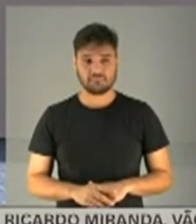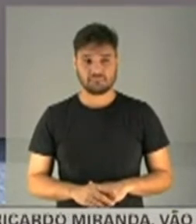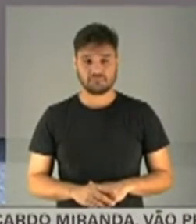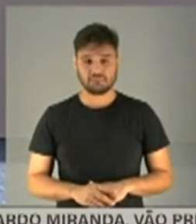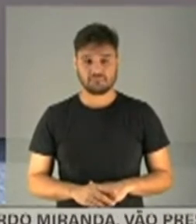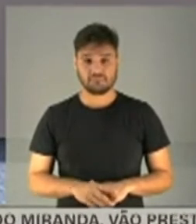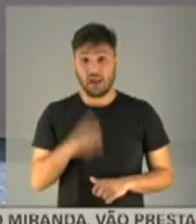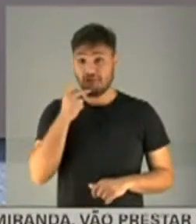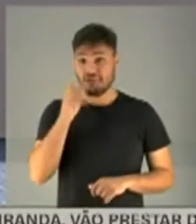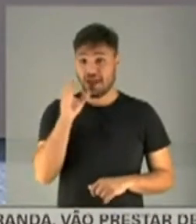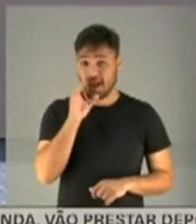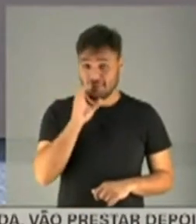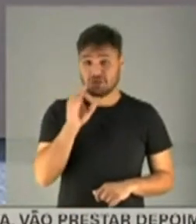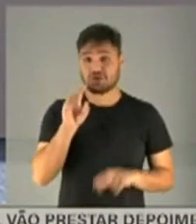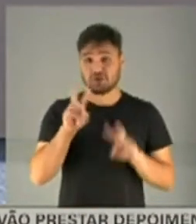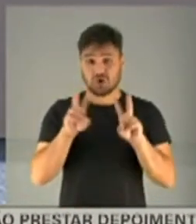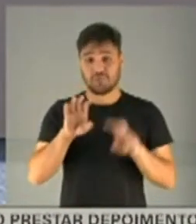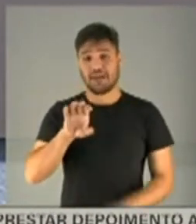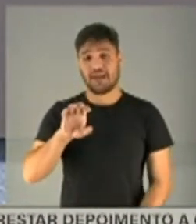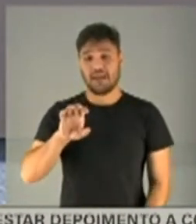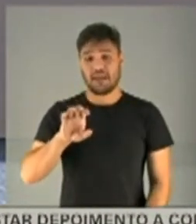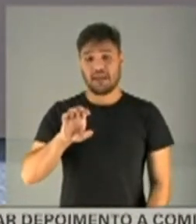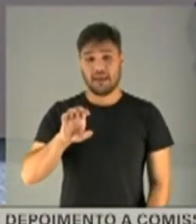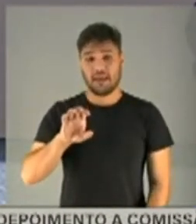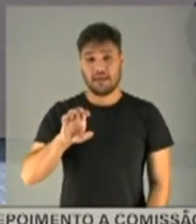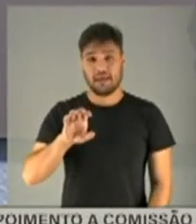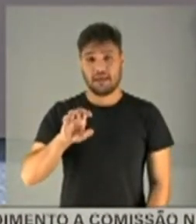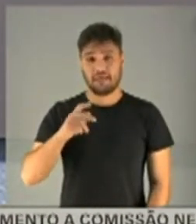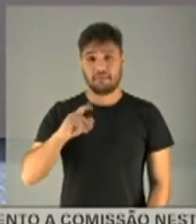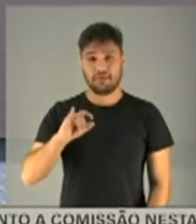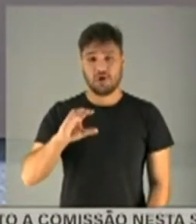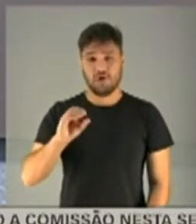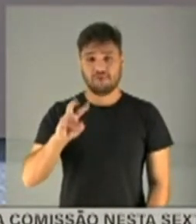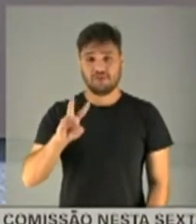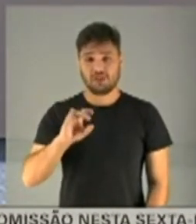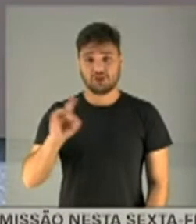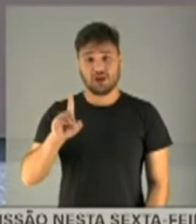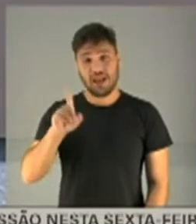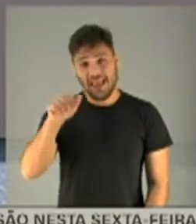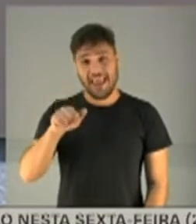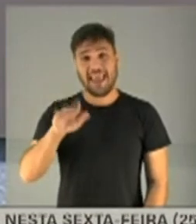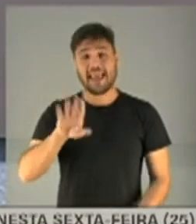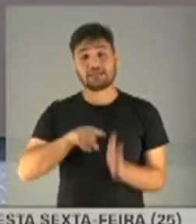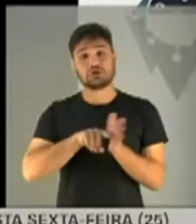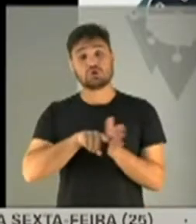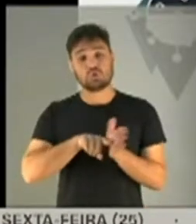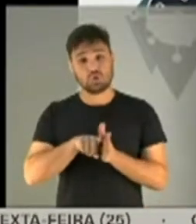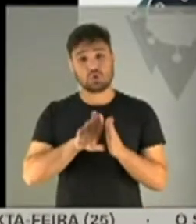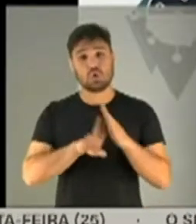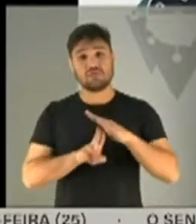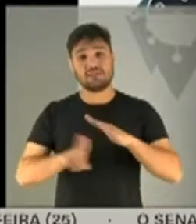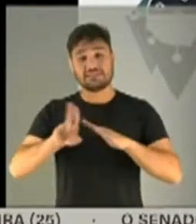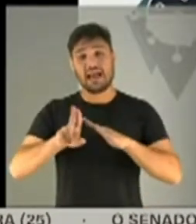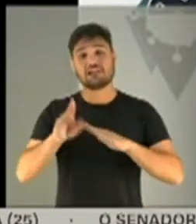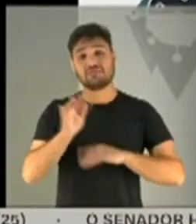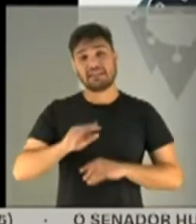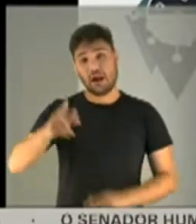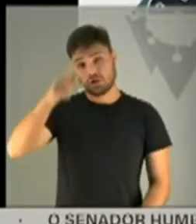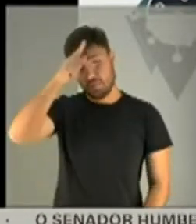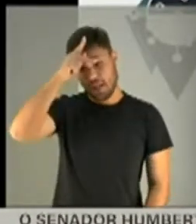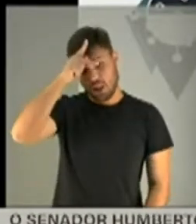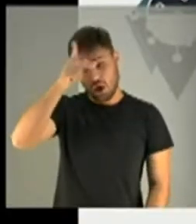Falar rapidamente sobre o EpiCovid. O EpiCovid é esse estudo liderado pela Universidade Federal de Pelotas,